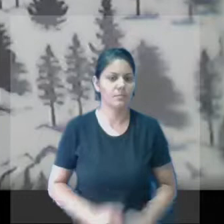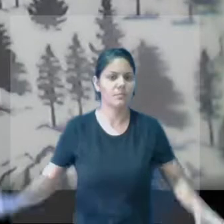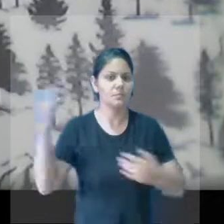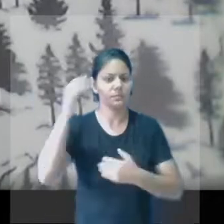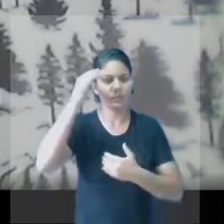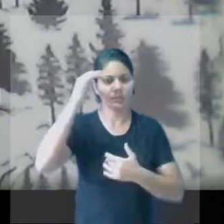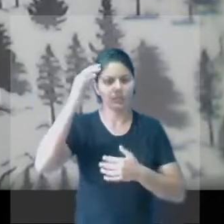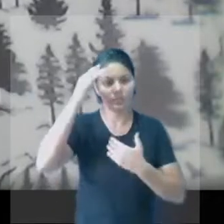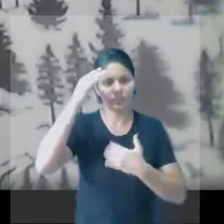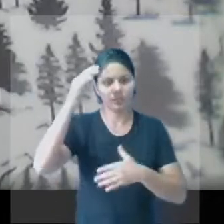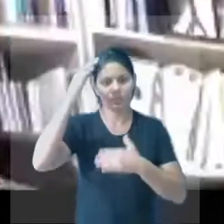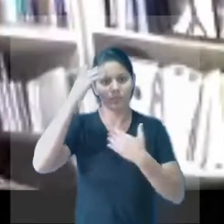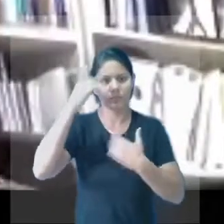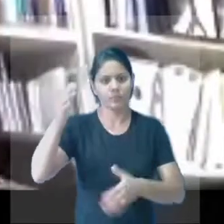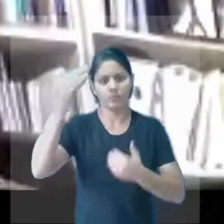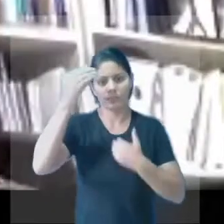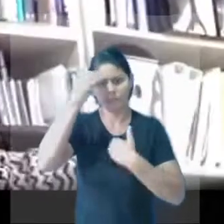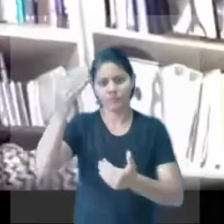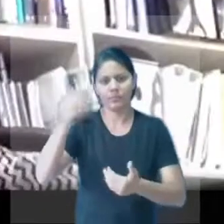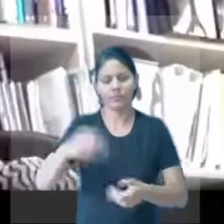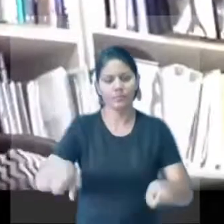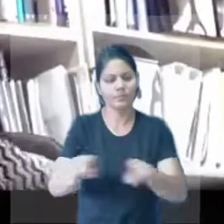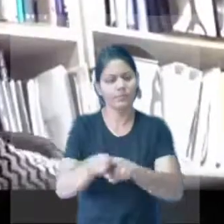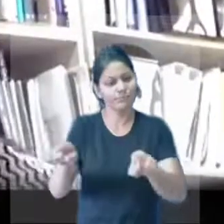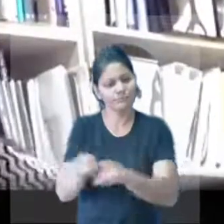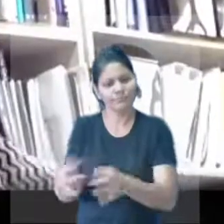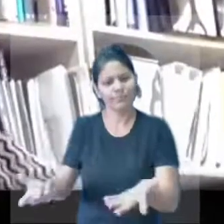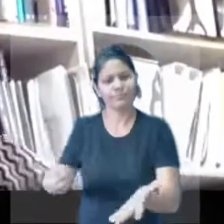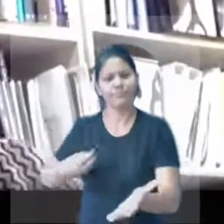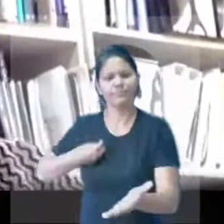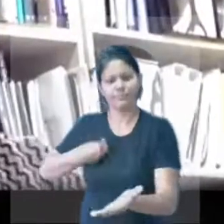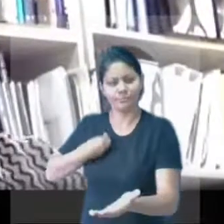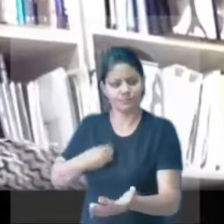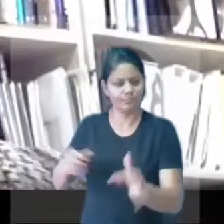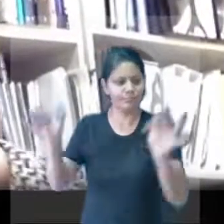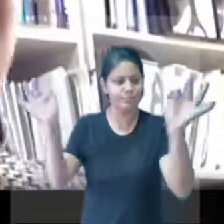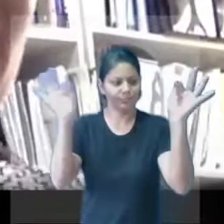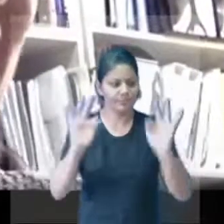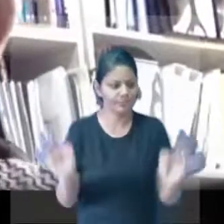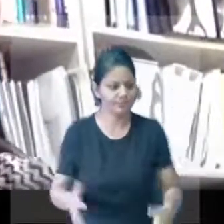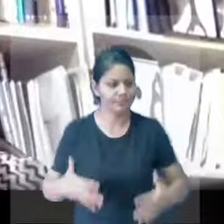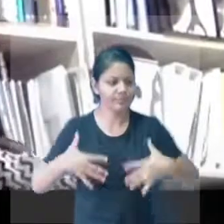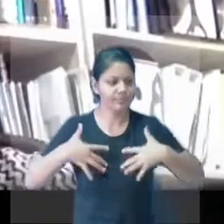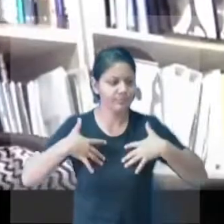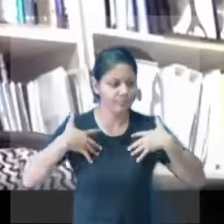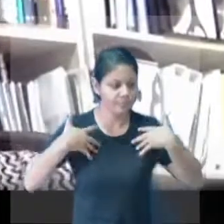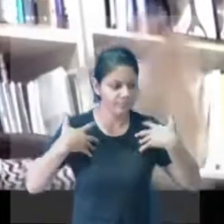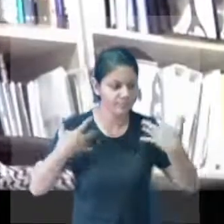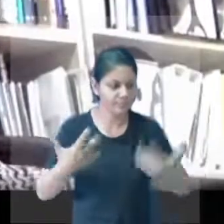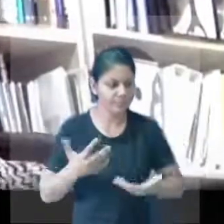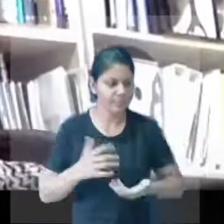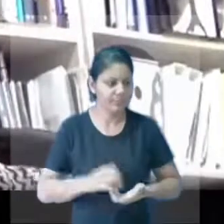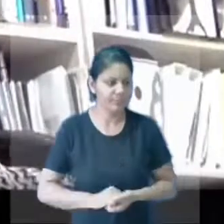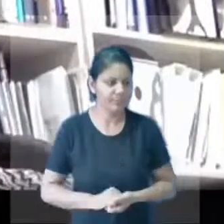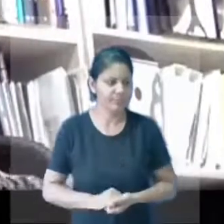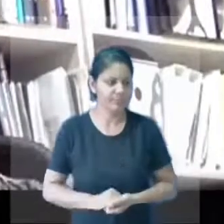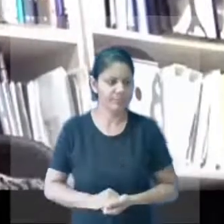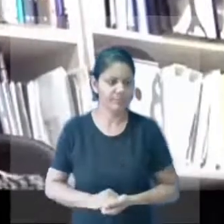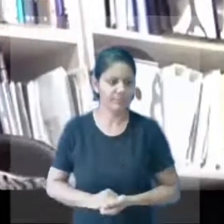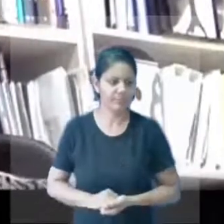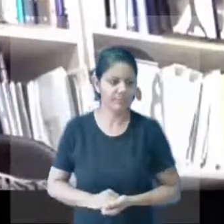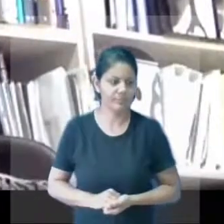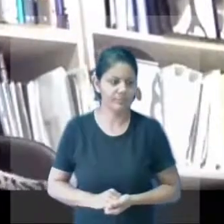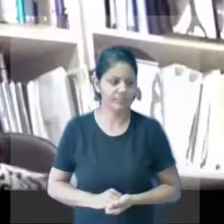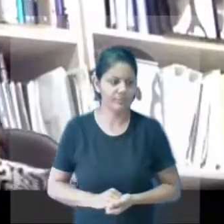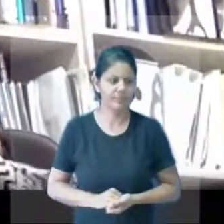todos. Obrigada, Evandra. E agora, com muita alegria, está aberta a Semana do Livro e